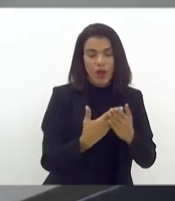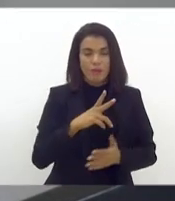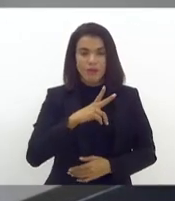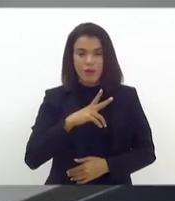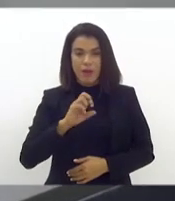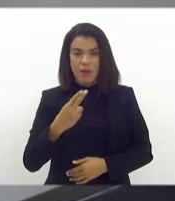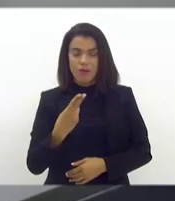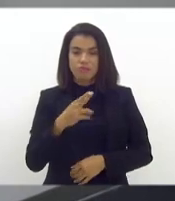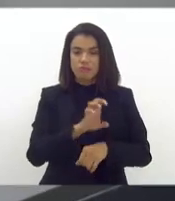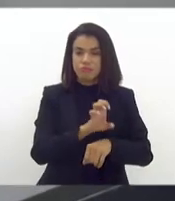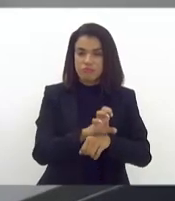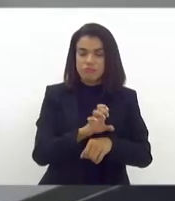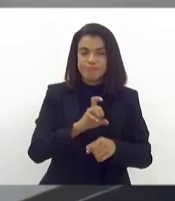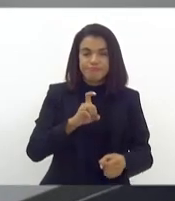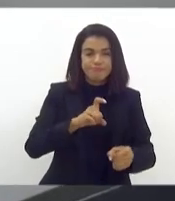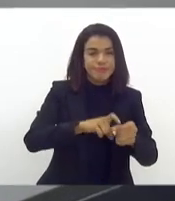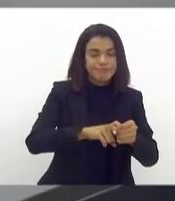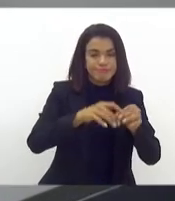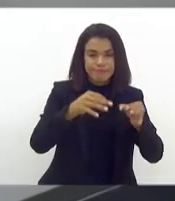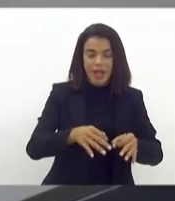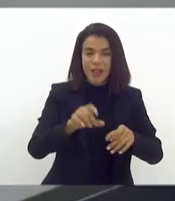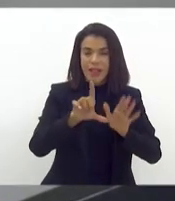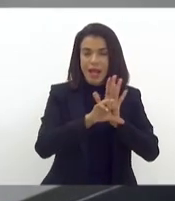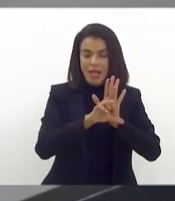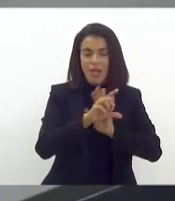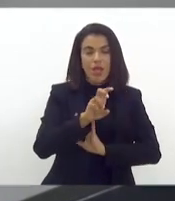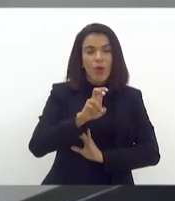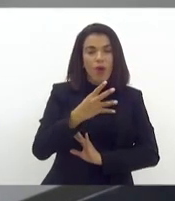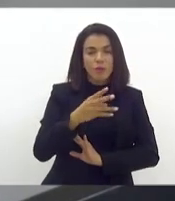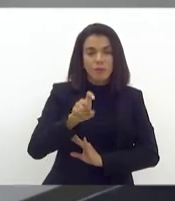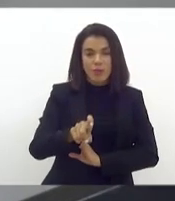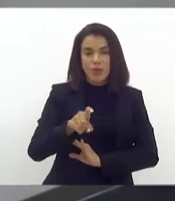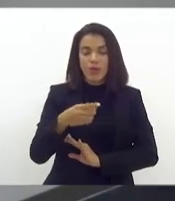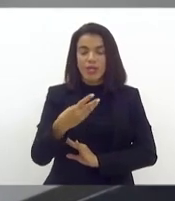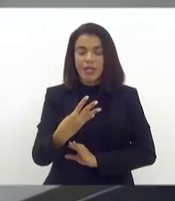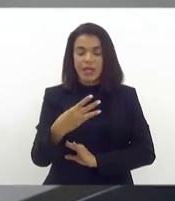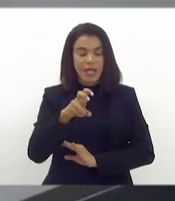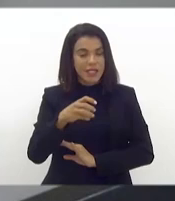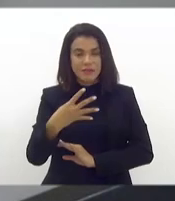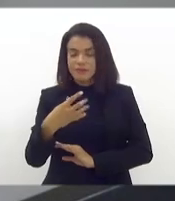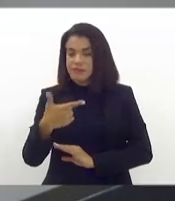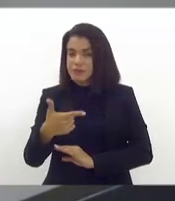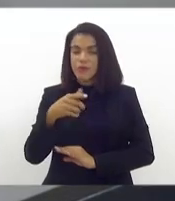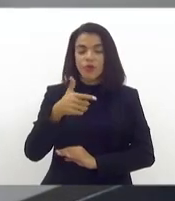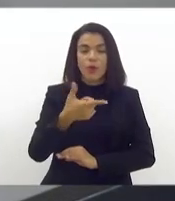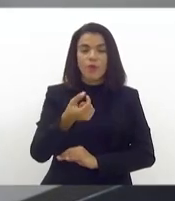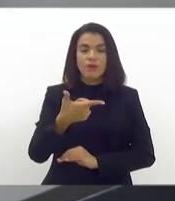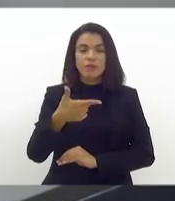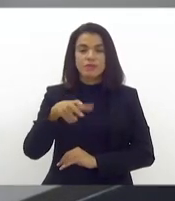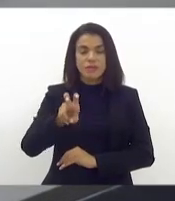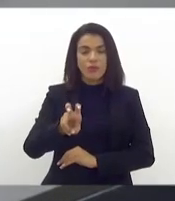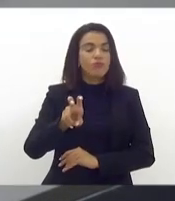privadas devidamente credenciadas na forma da Lei Estadual 4.528, de 28 de março de 2005, as quais